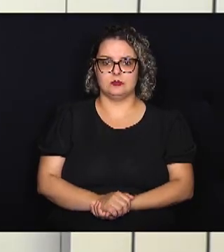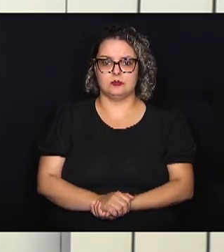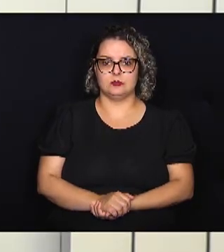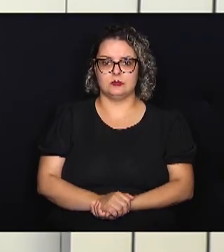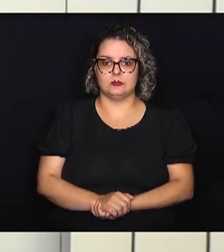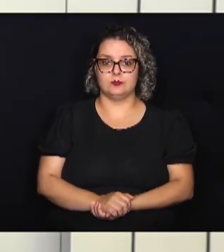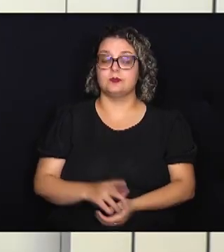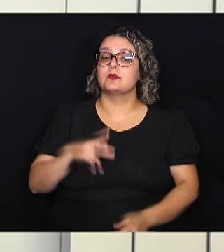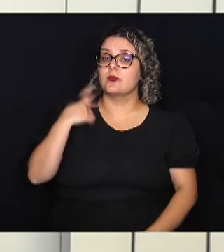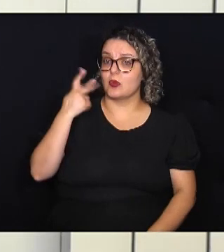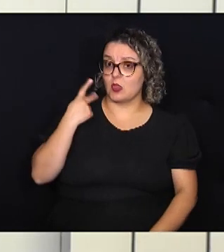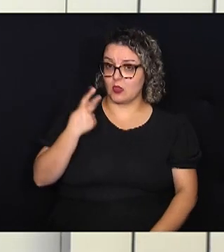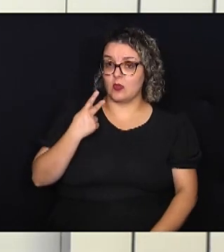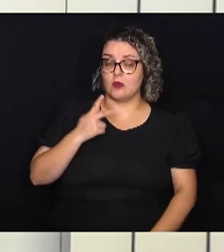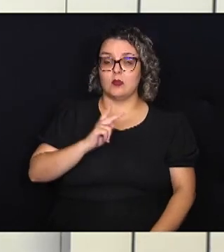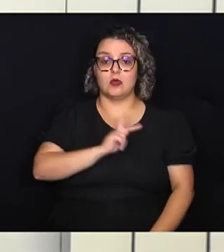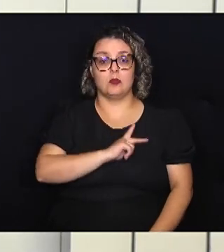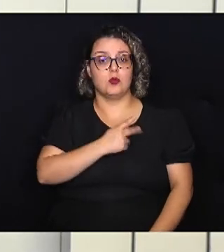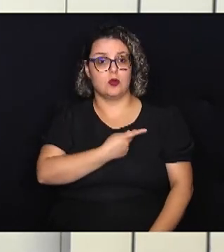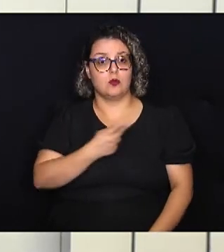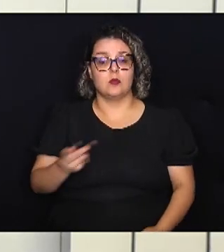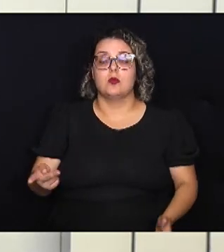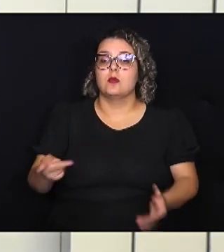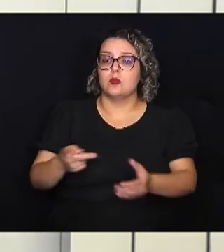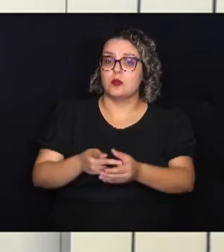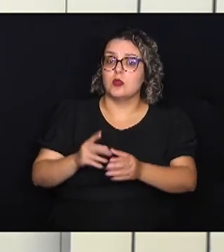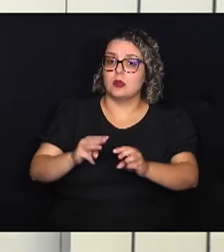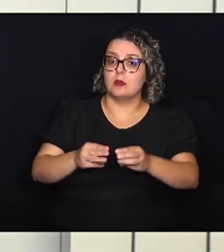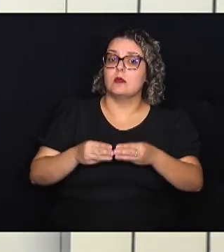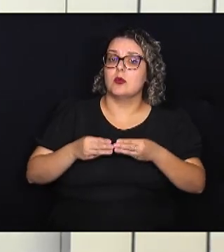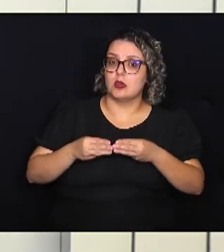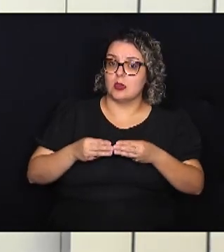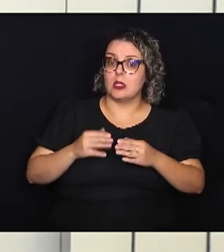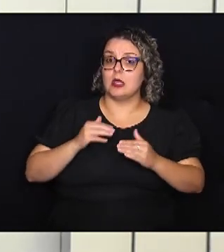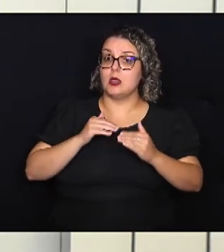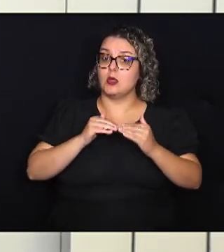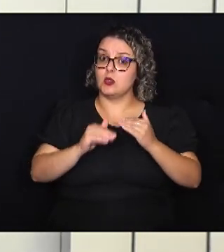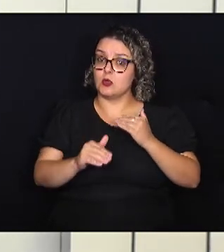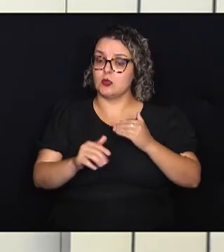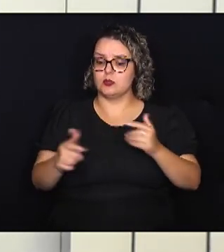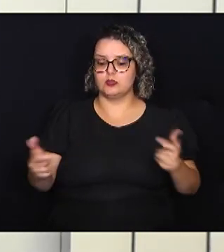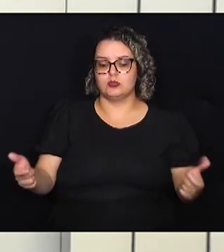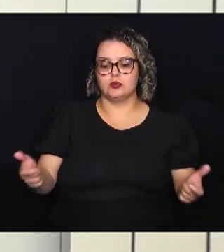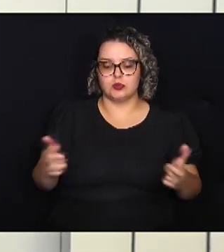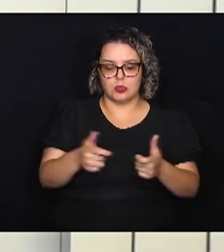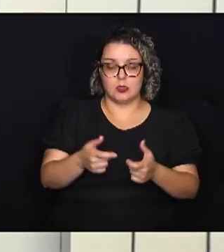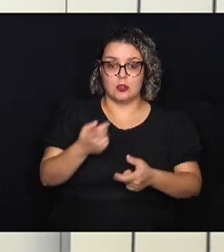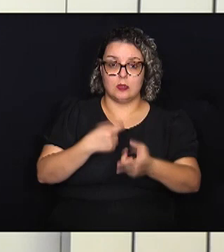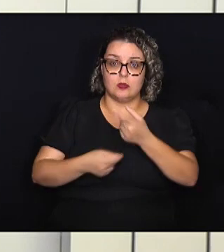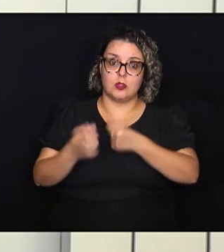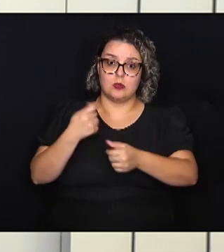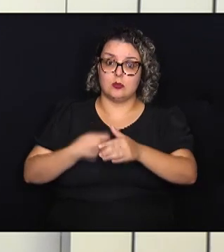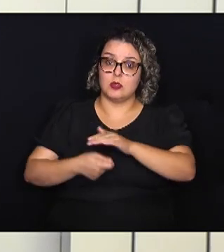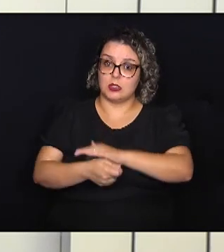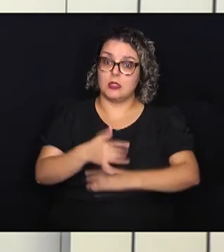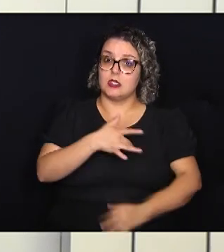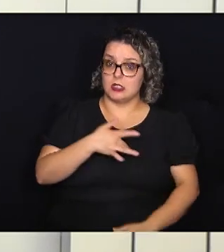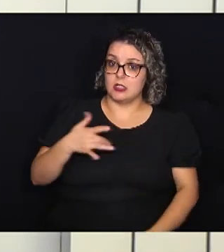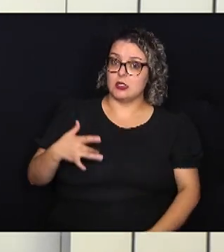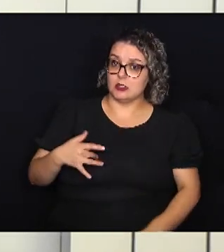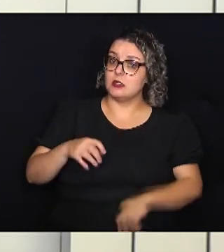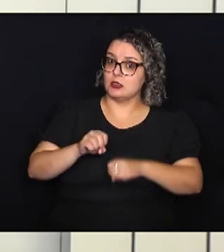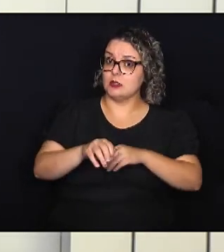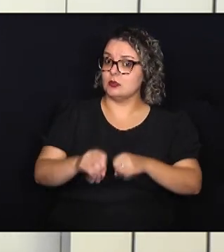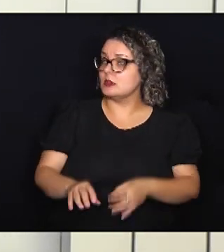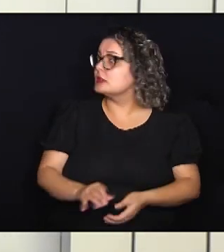O vereador Paulo Haddad protocolou uma moção contra a redução de investimentos na saúde e